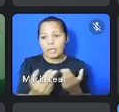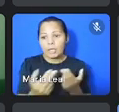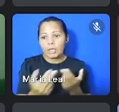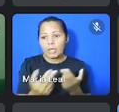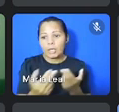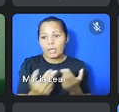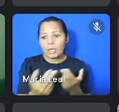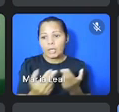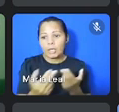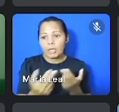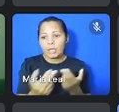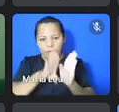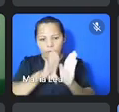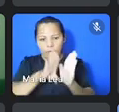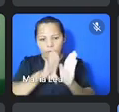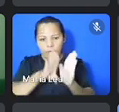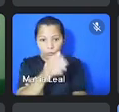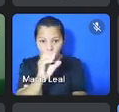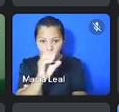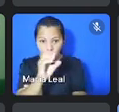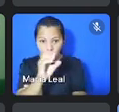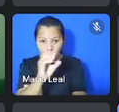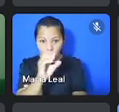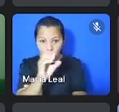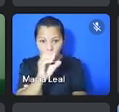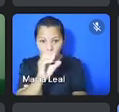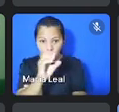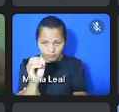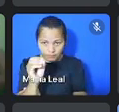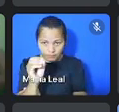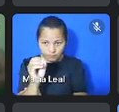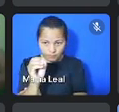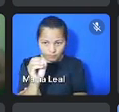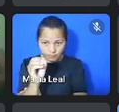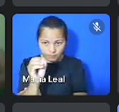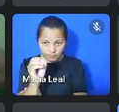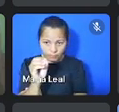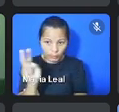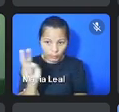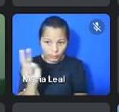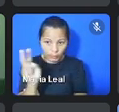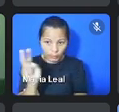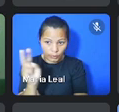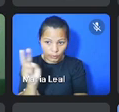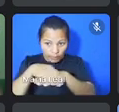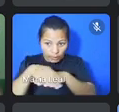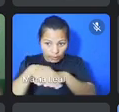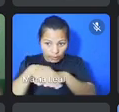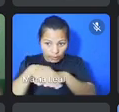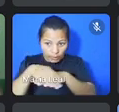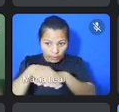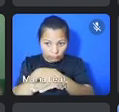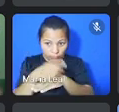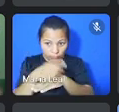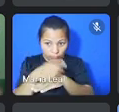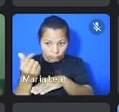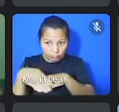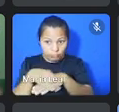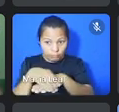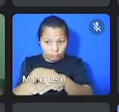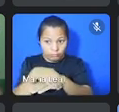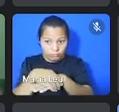ó. 200, 200 é o valor inicial do tênis, menos 5% de